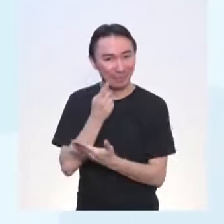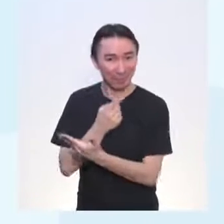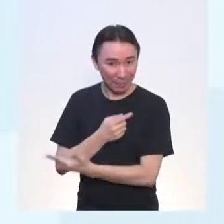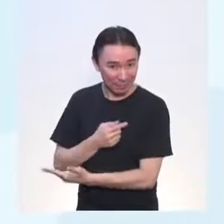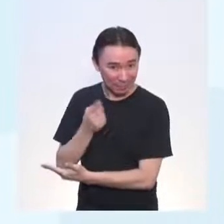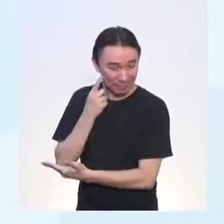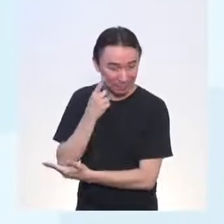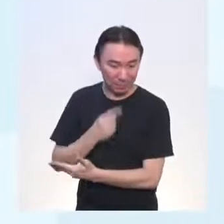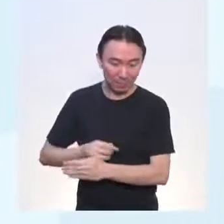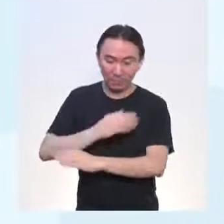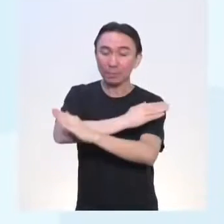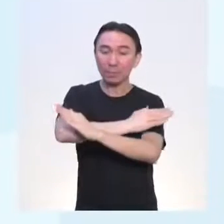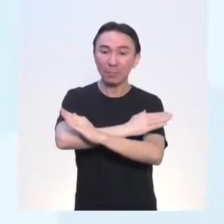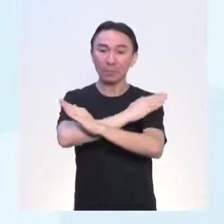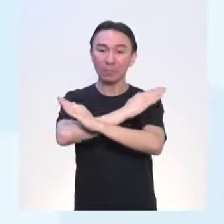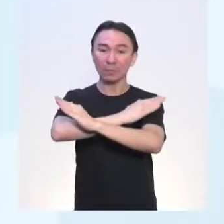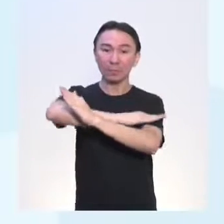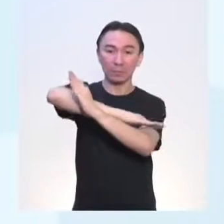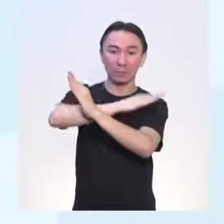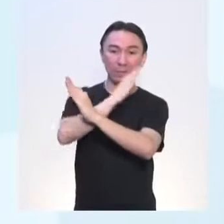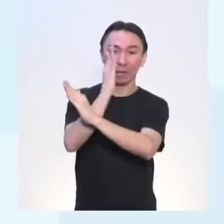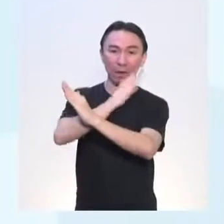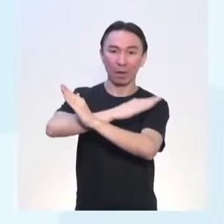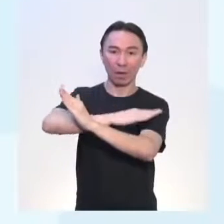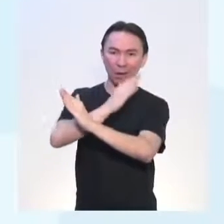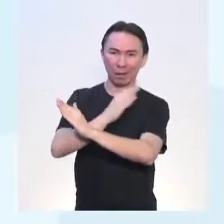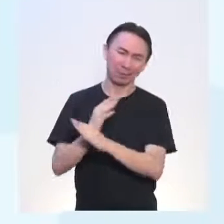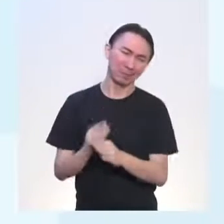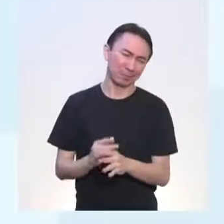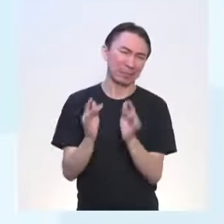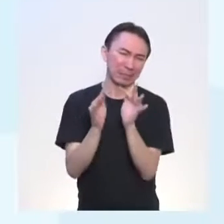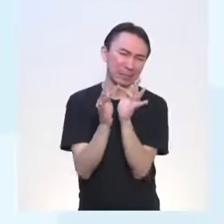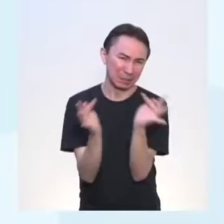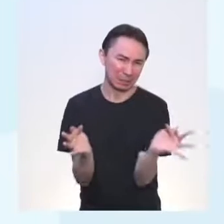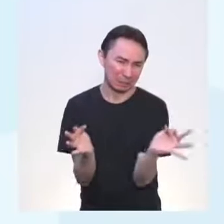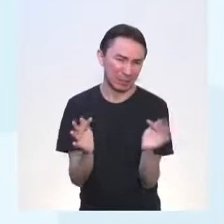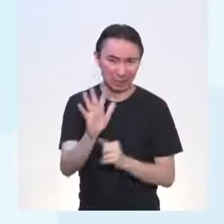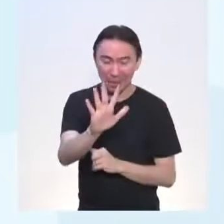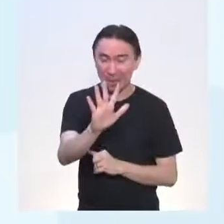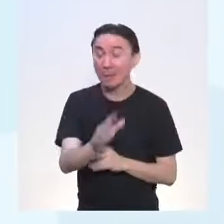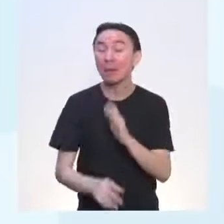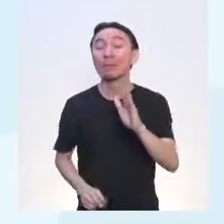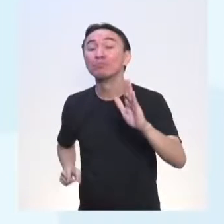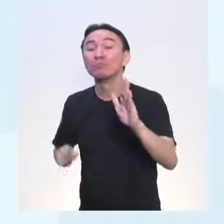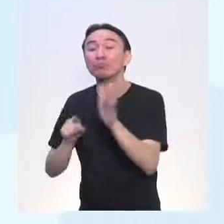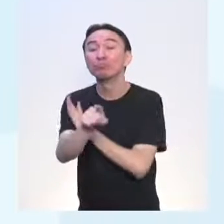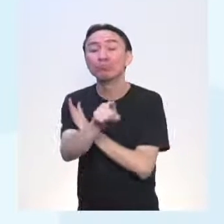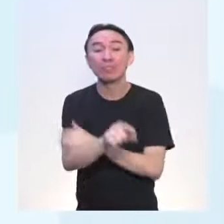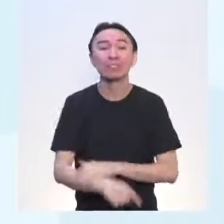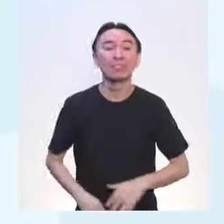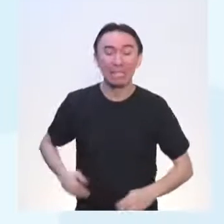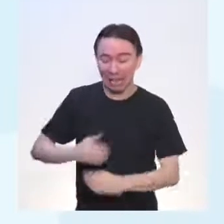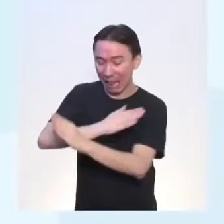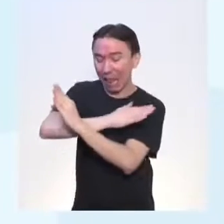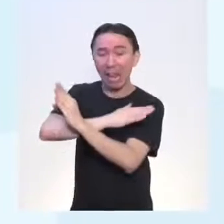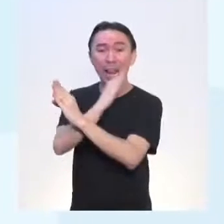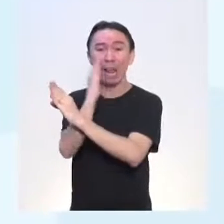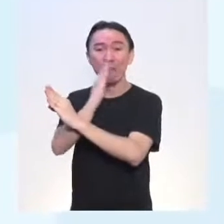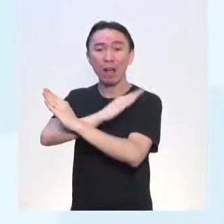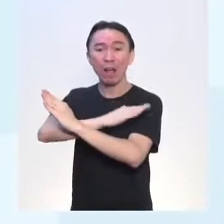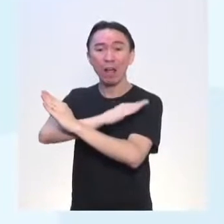nesse slide e na aula passada também. Mas afinal, para que serve uma